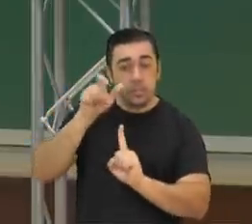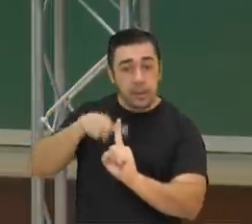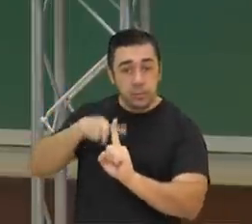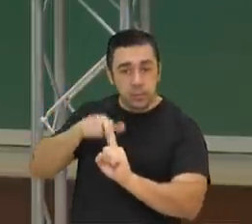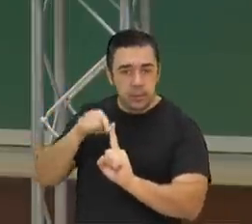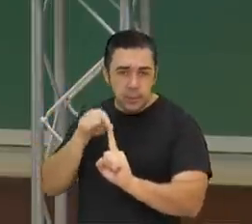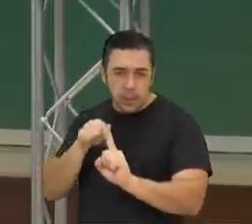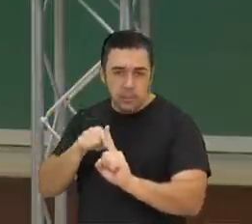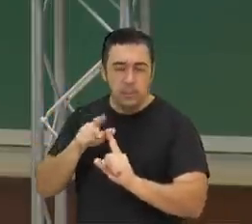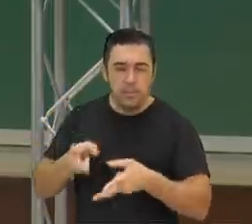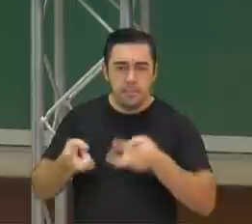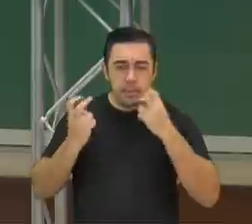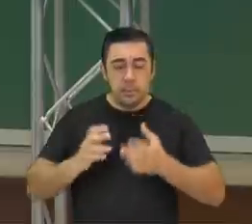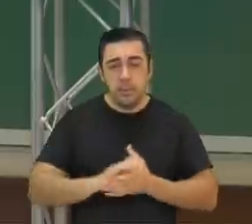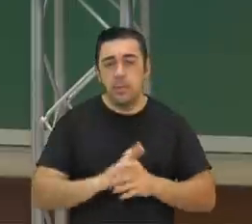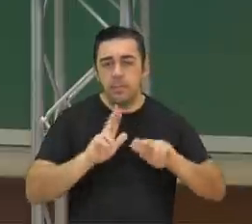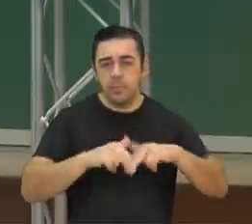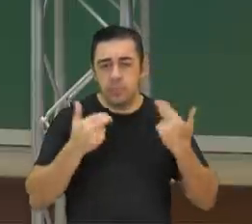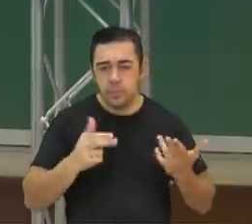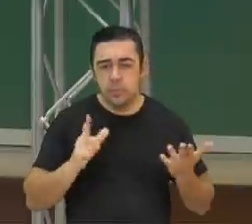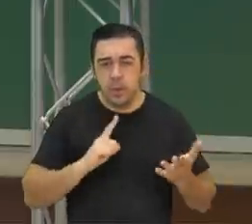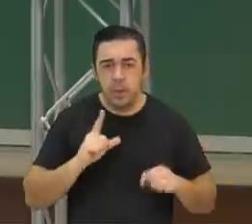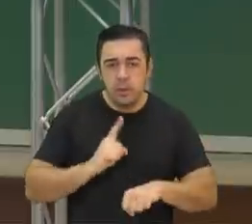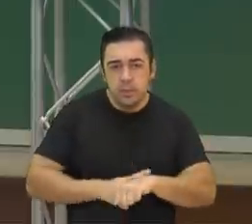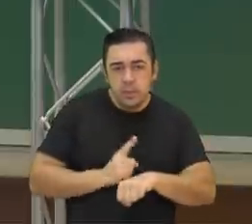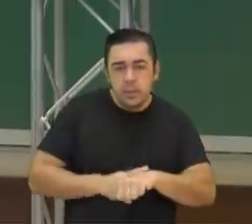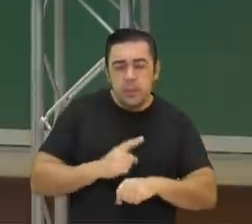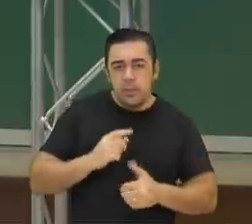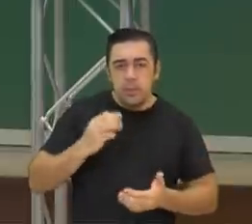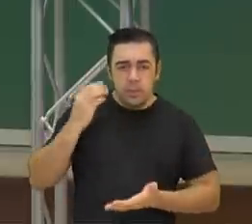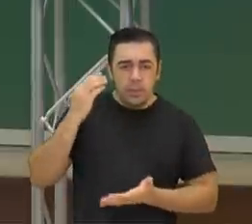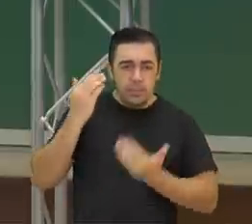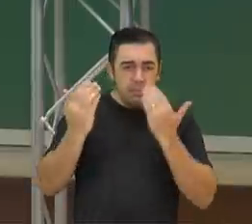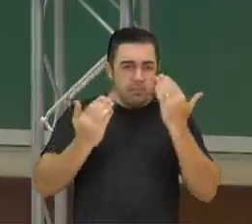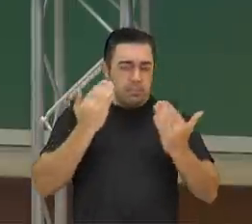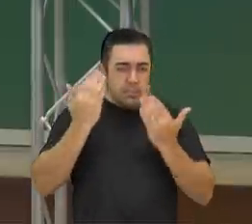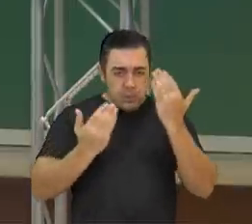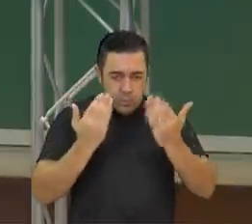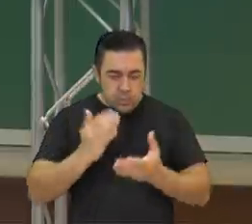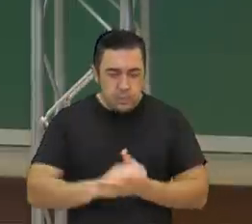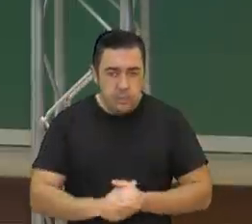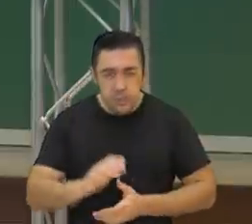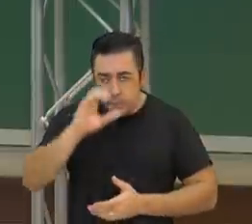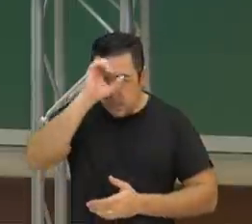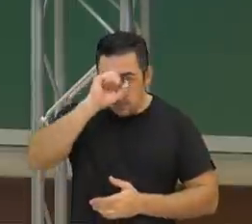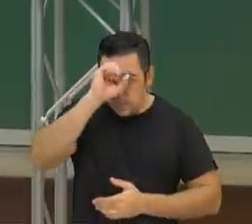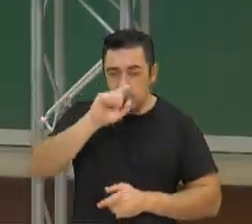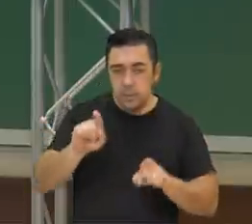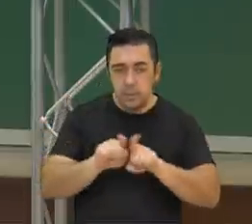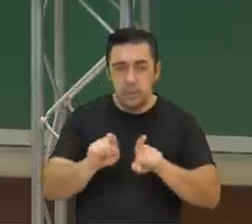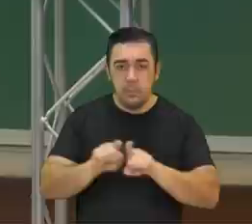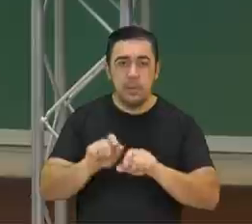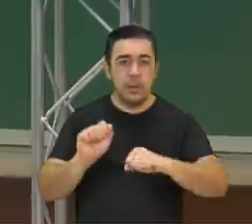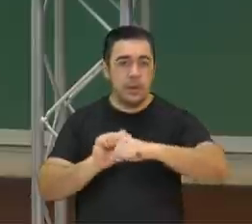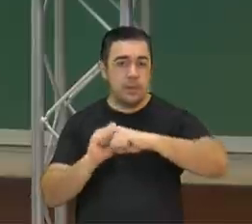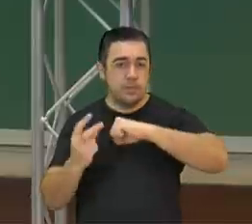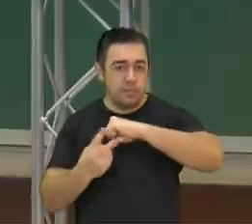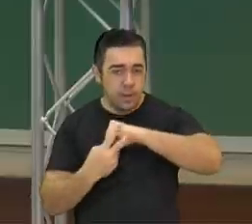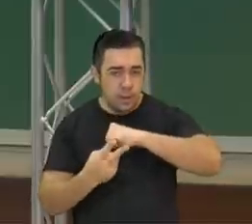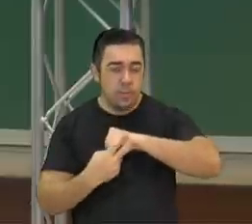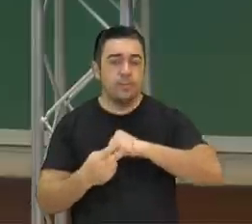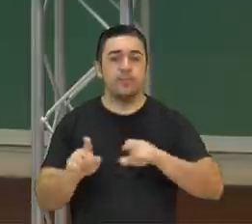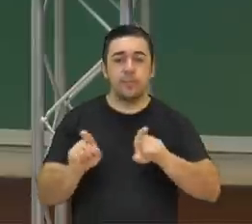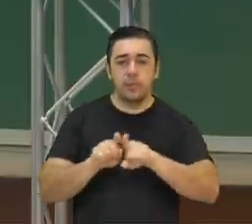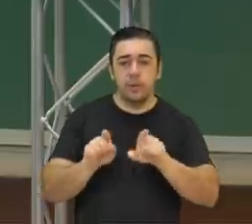as percepções, né? Então, por isso chamado de tempo psicológico. Também aprendemos advérbios e locuções adverbiais na